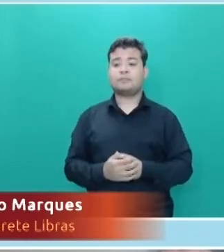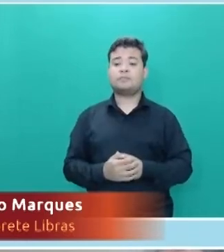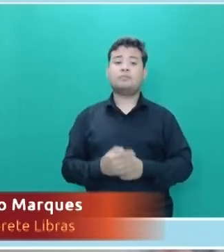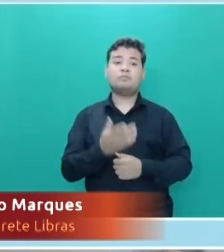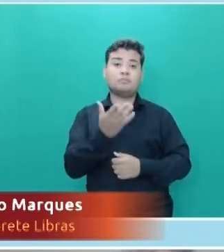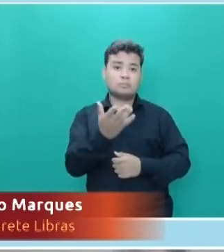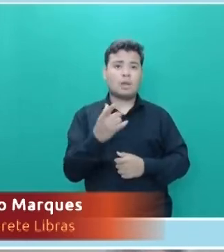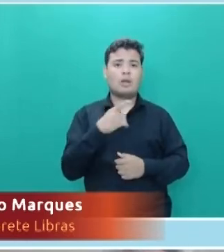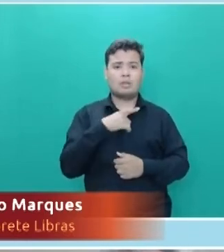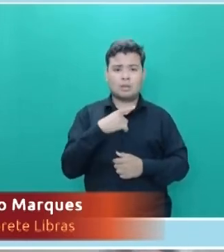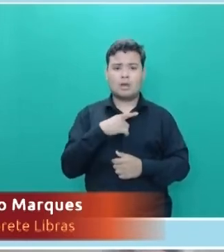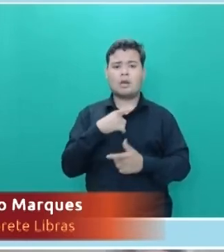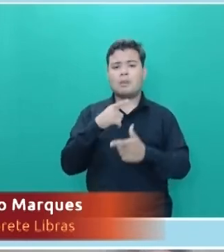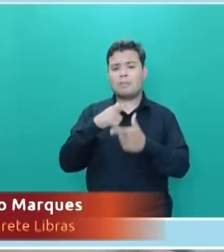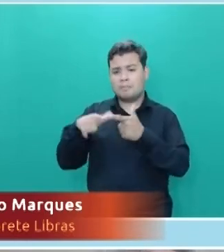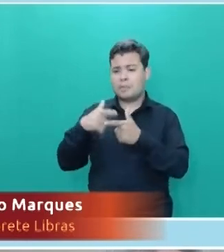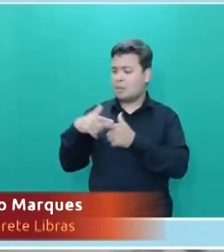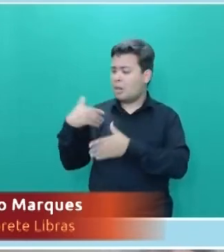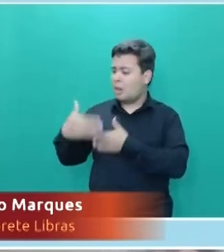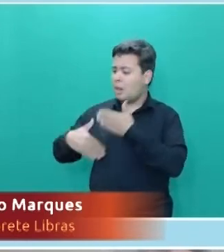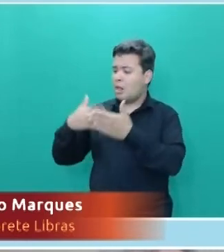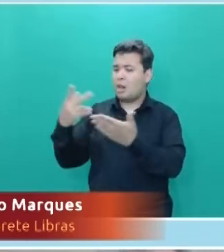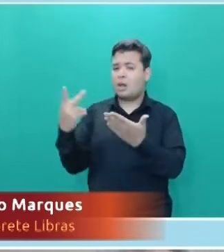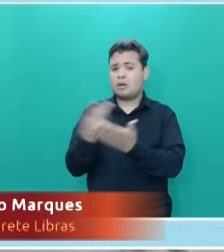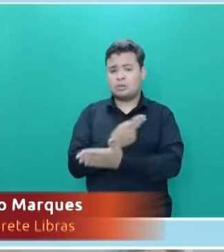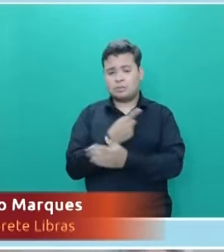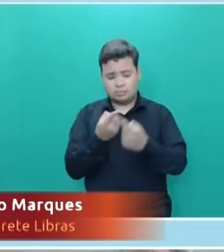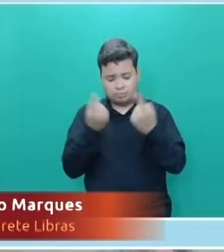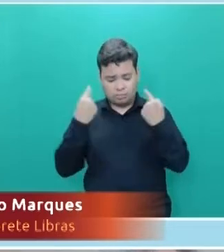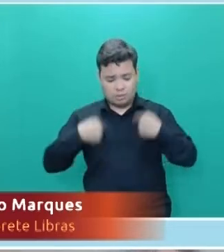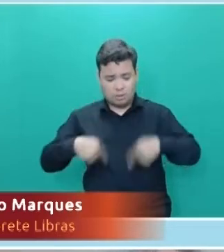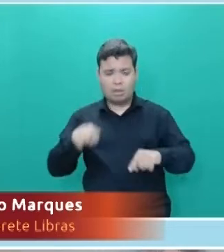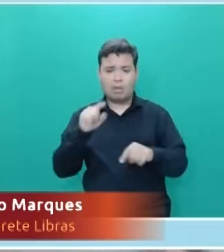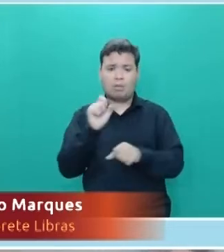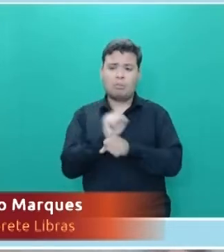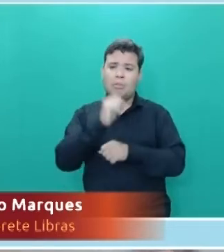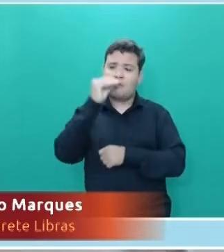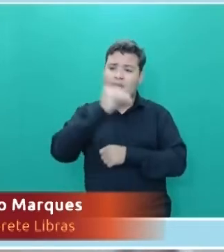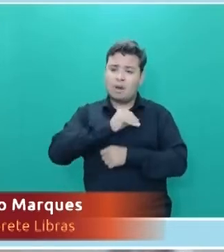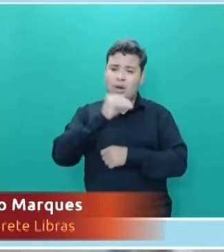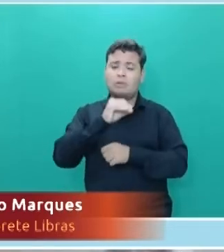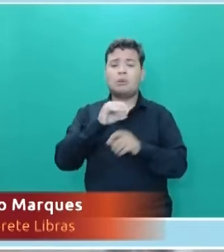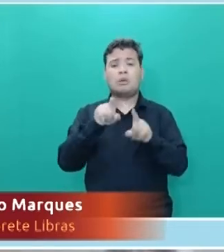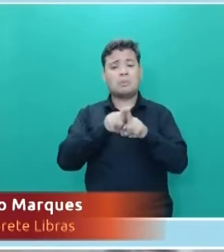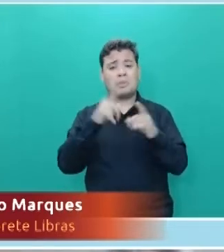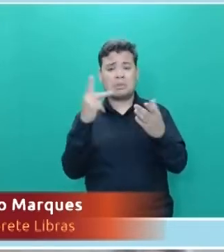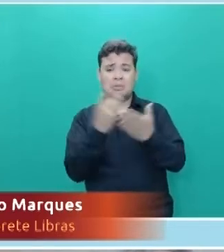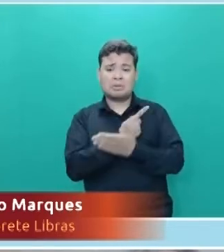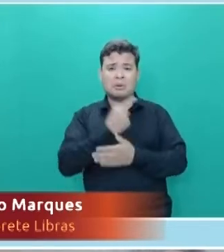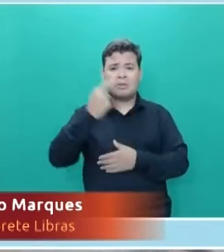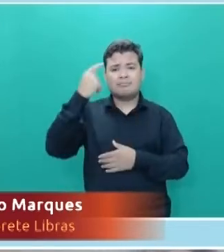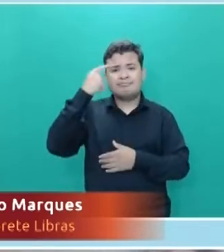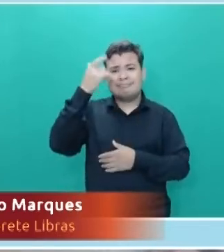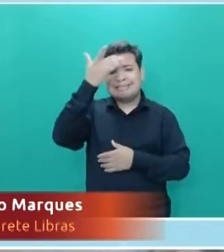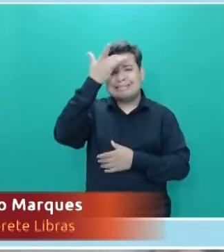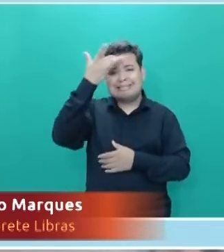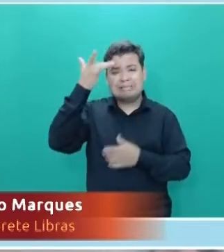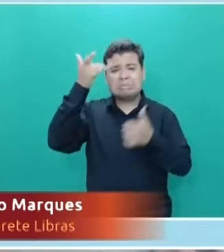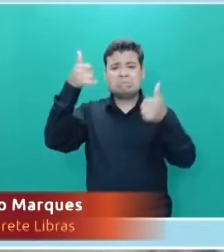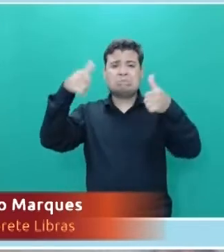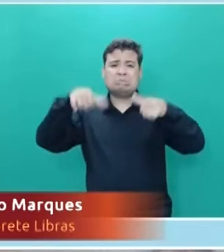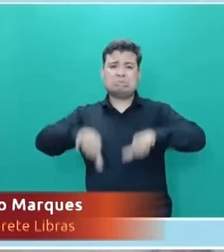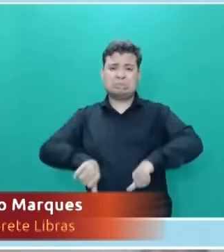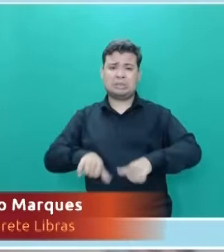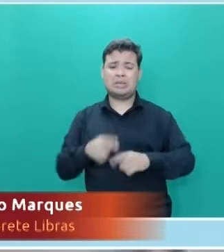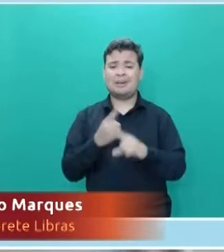junto com o adoecimento, com a perda motora, que são os adoecimentos mentais, né? Então, as pessoas acabam se enclausurando dentro